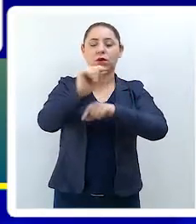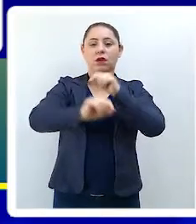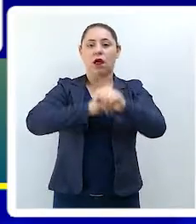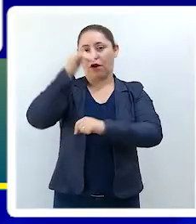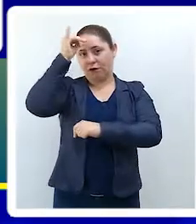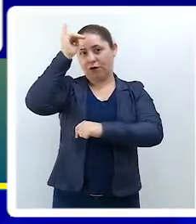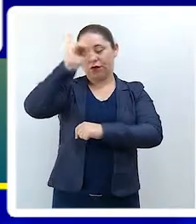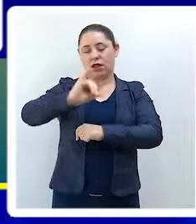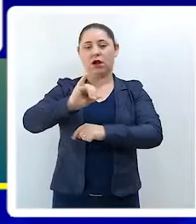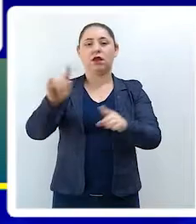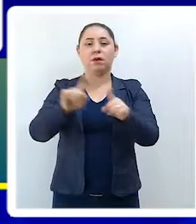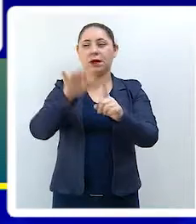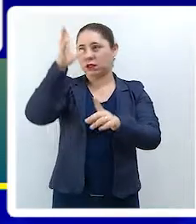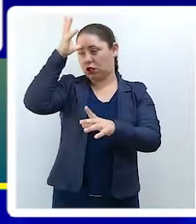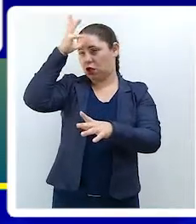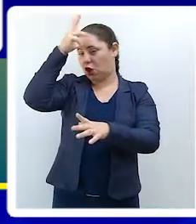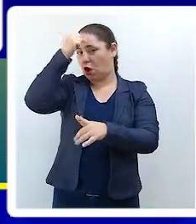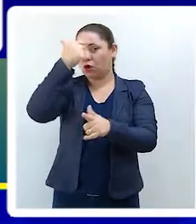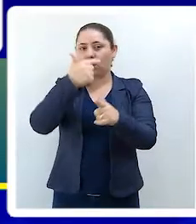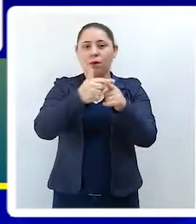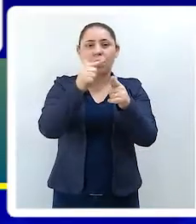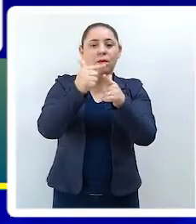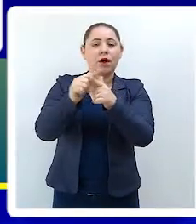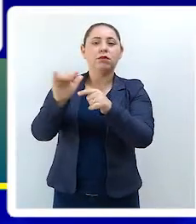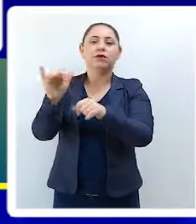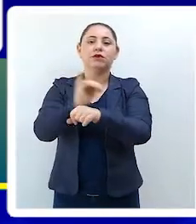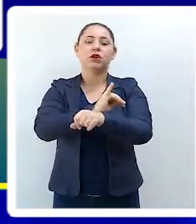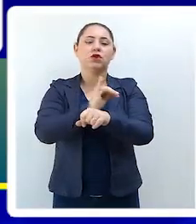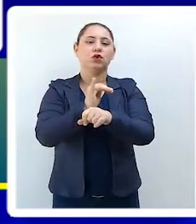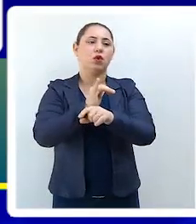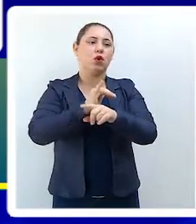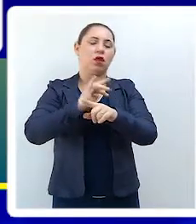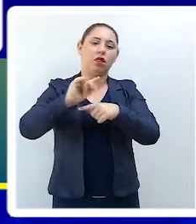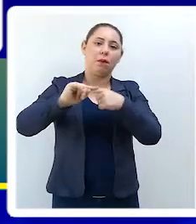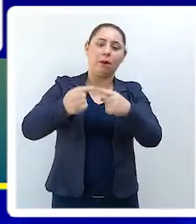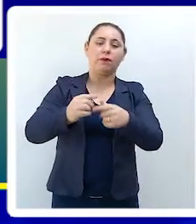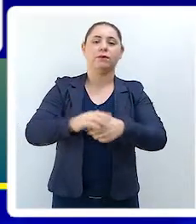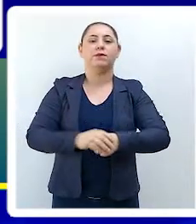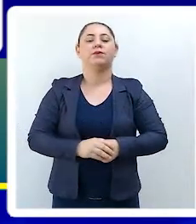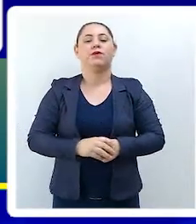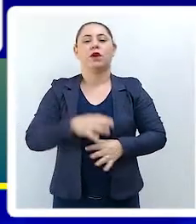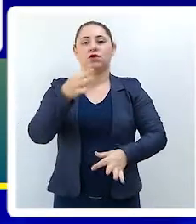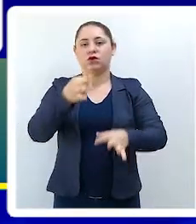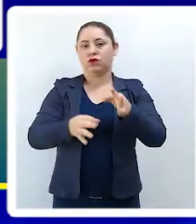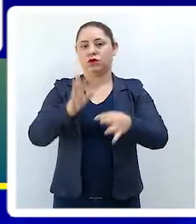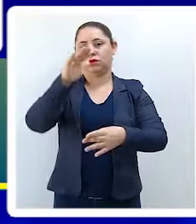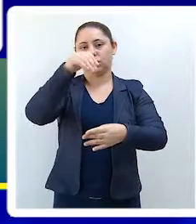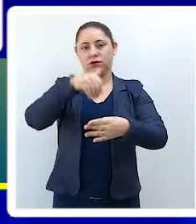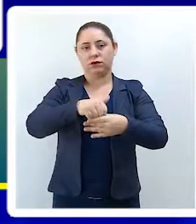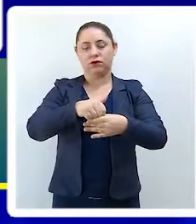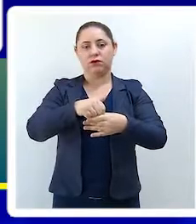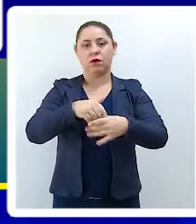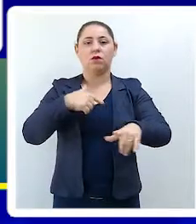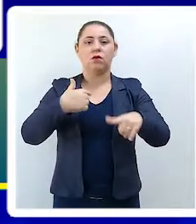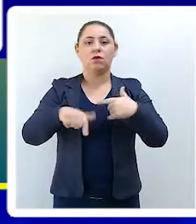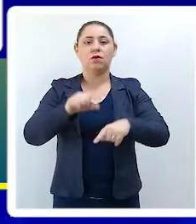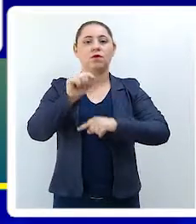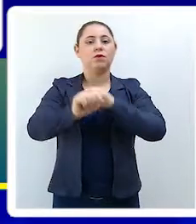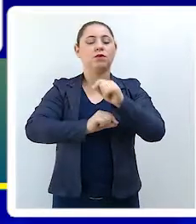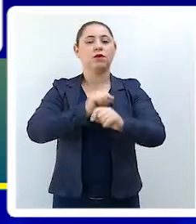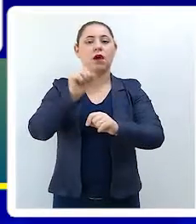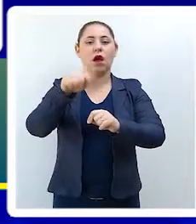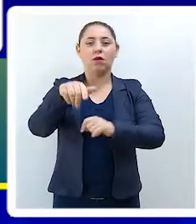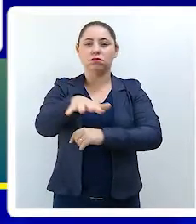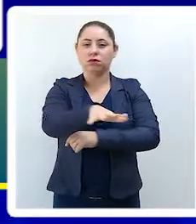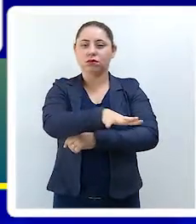para a prevenção e para a solução pacífica de ações postas. No caso da justiça eleitoral, a nossa atuação,